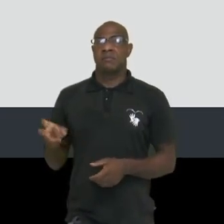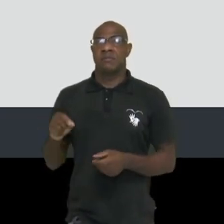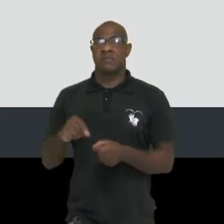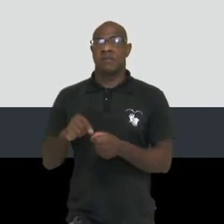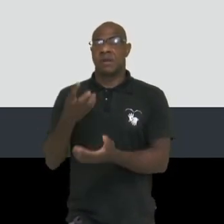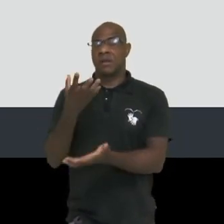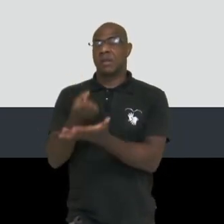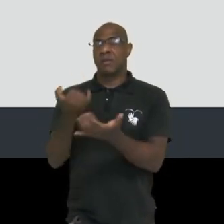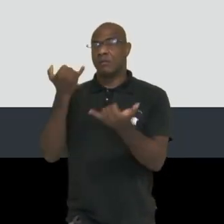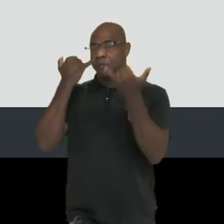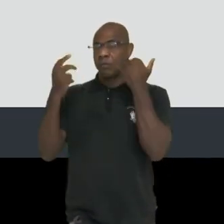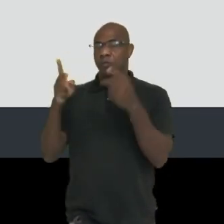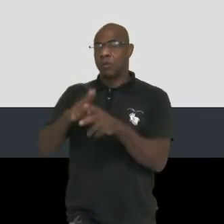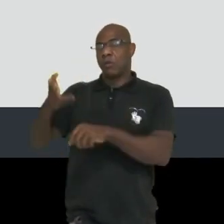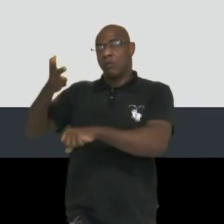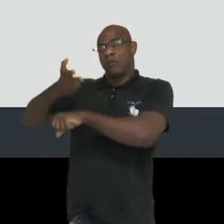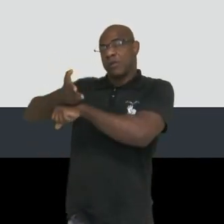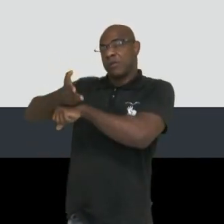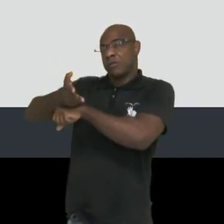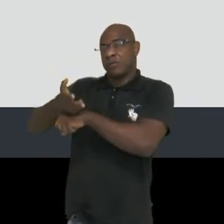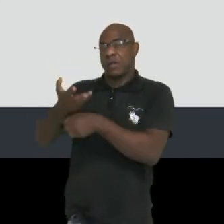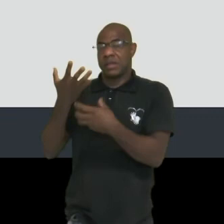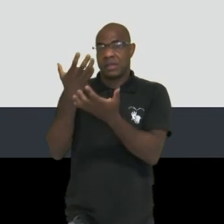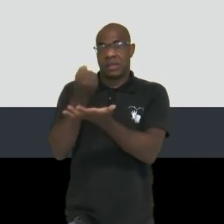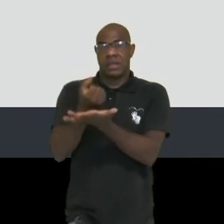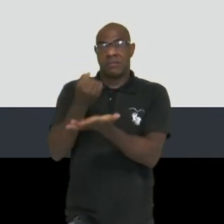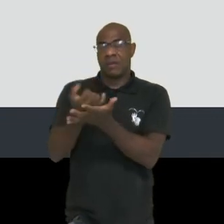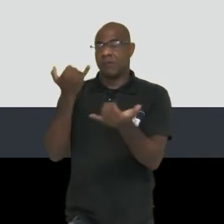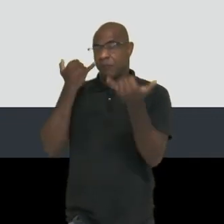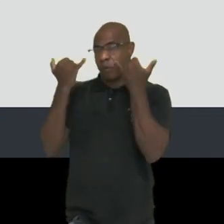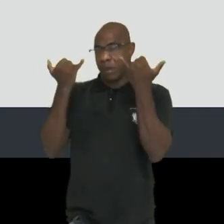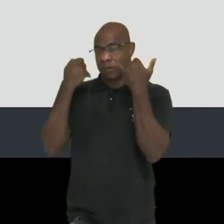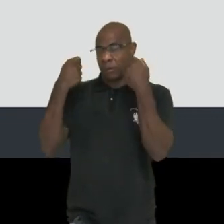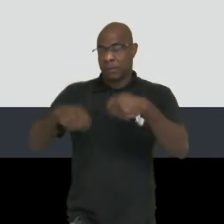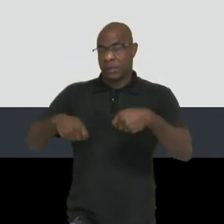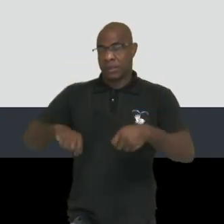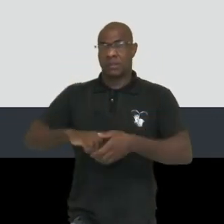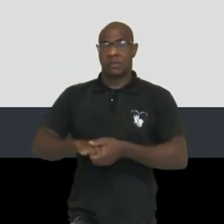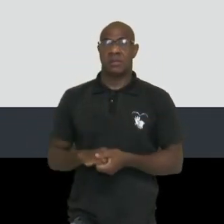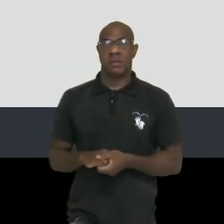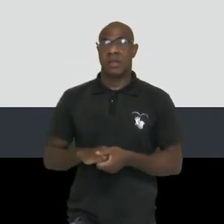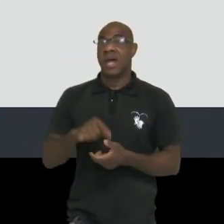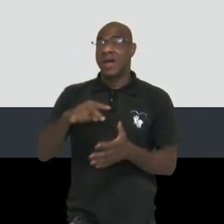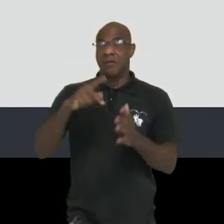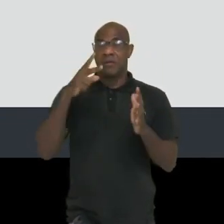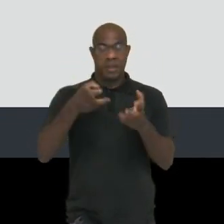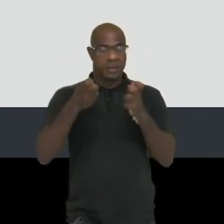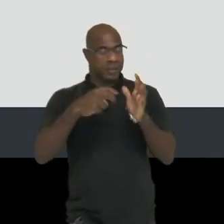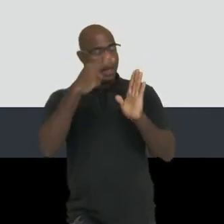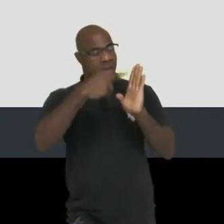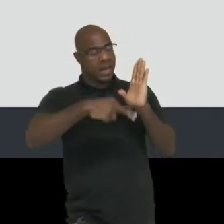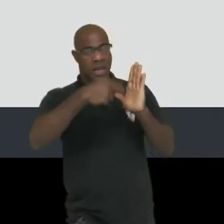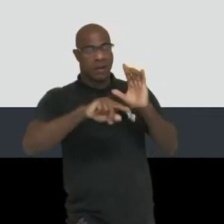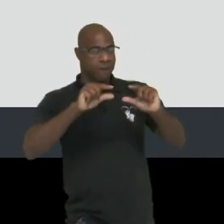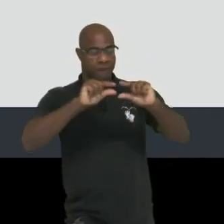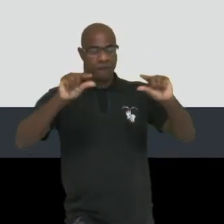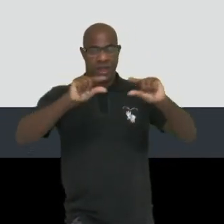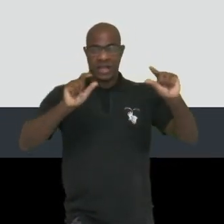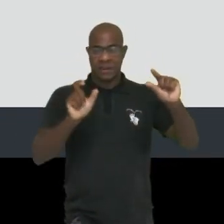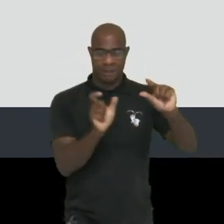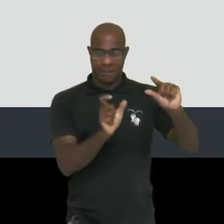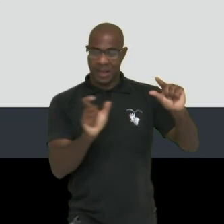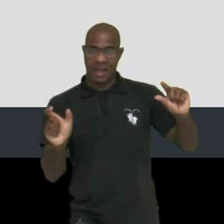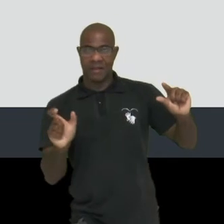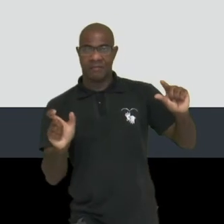essa informação. Observem que, quando vocês fizerem a leitura da frase, muitas palavras, o áudio captado,